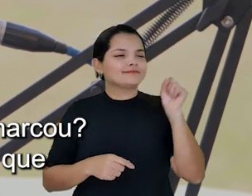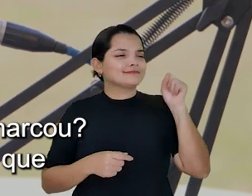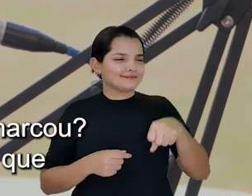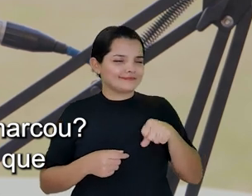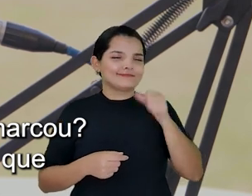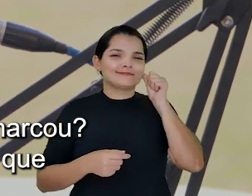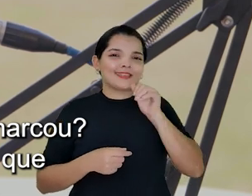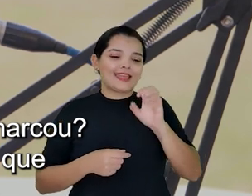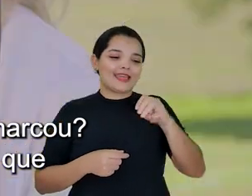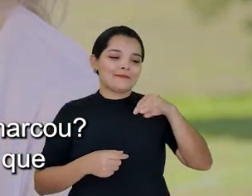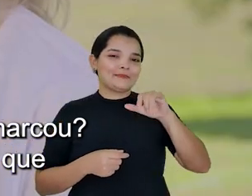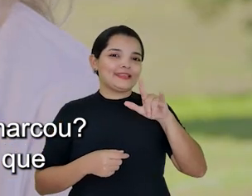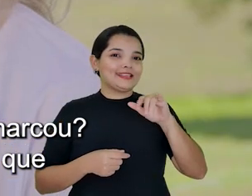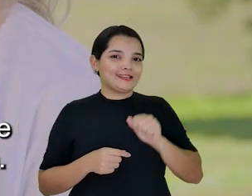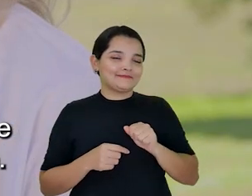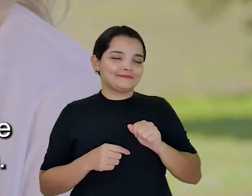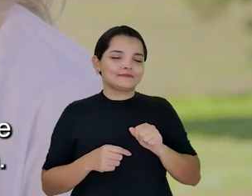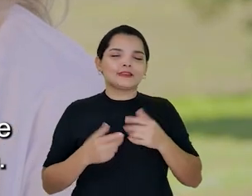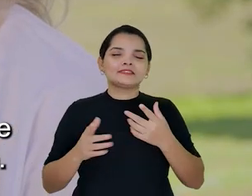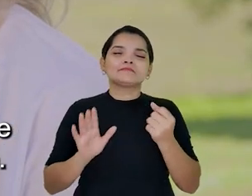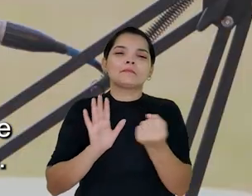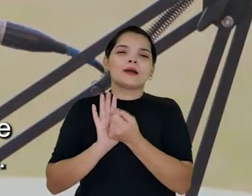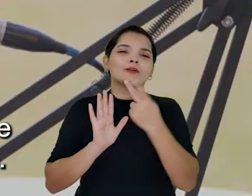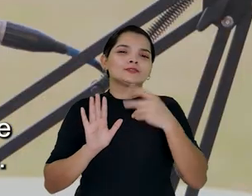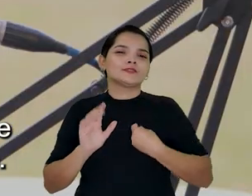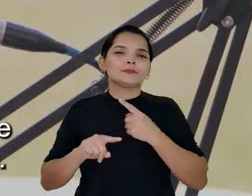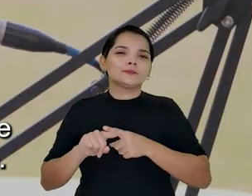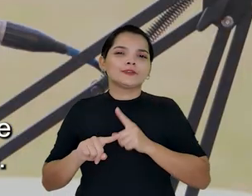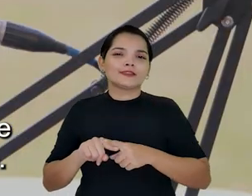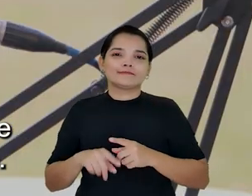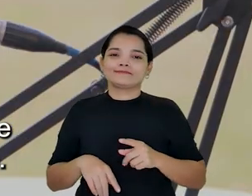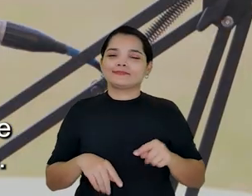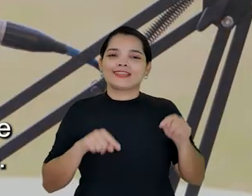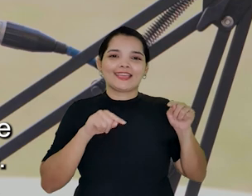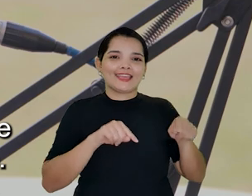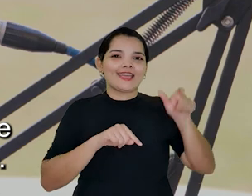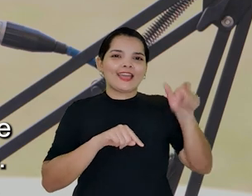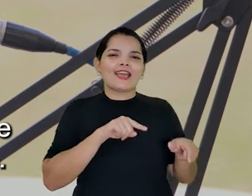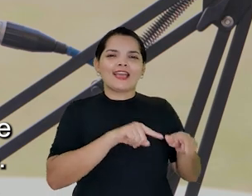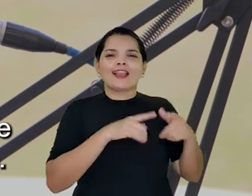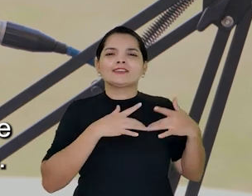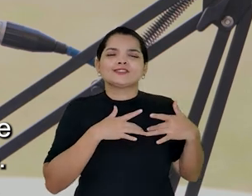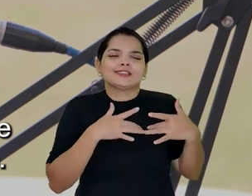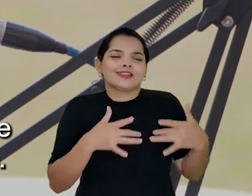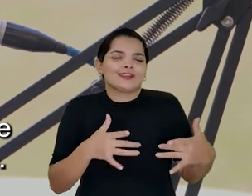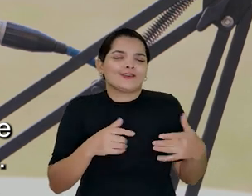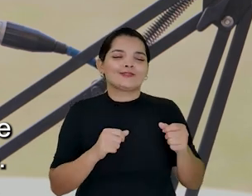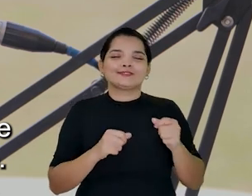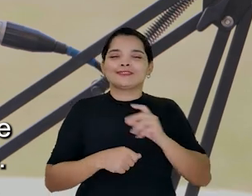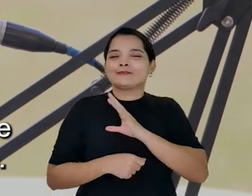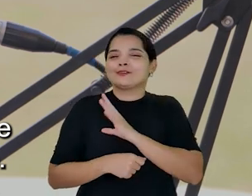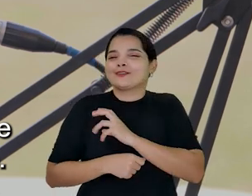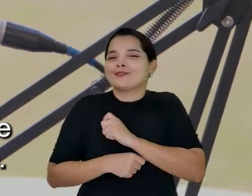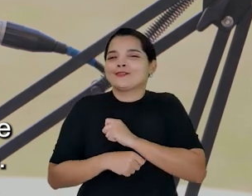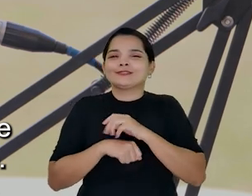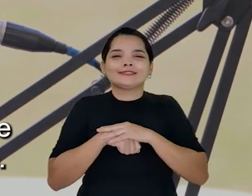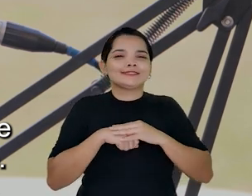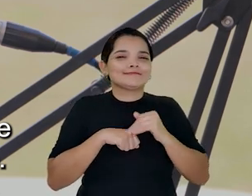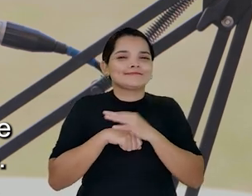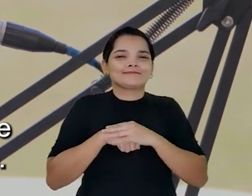Emília Manente Por que que ela te marcou porque ela é absolutamente Generosa amorosa